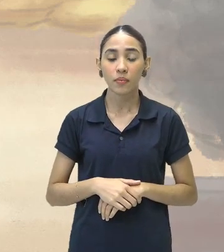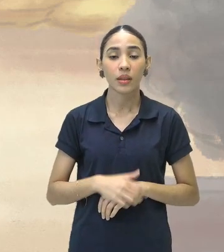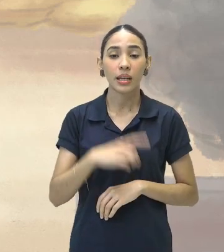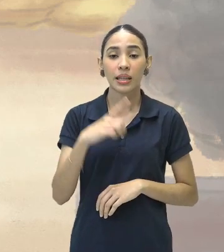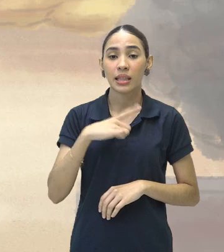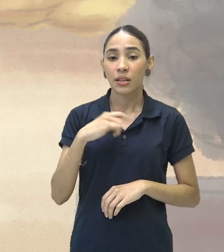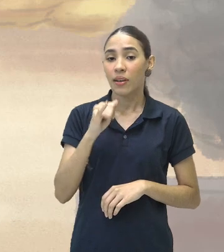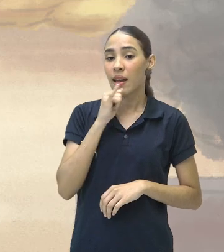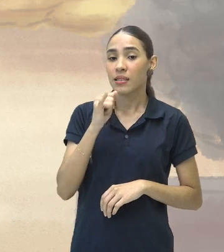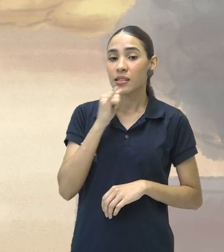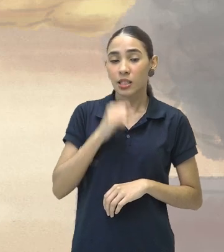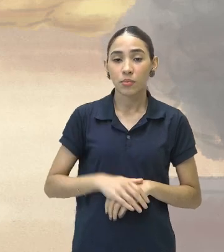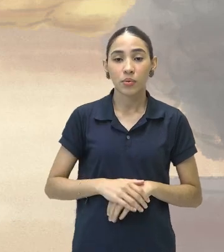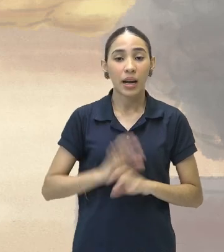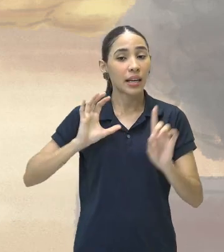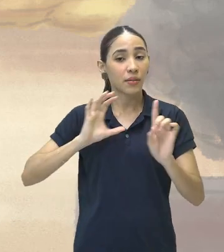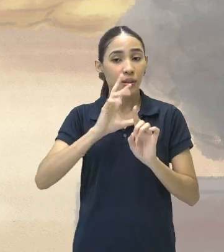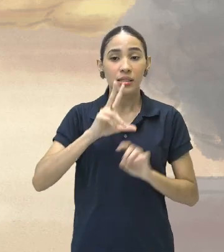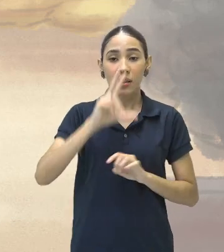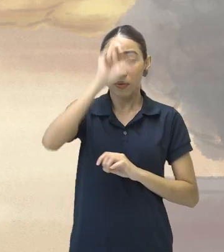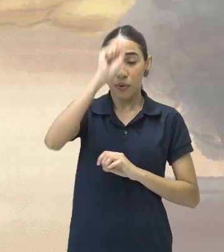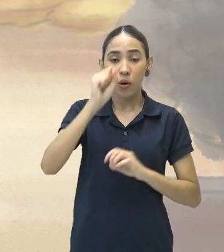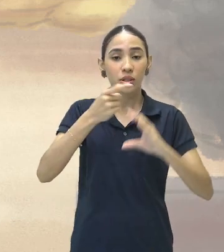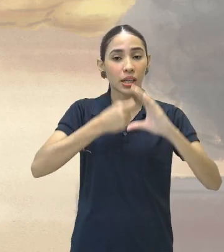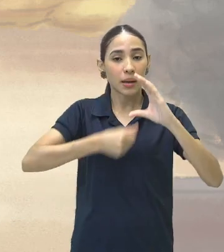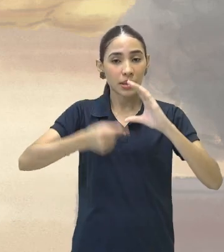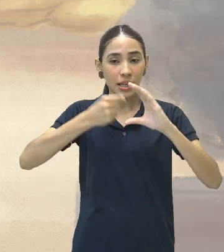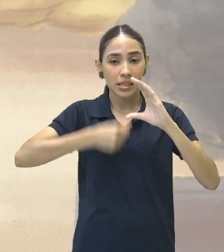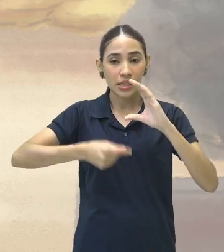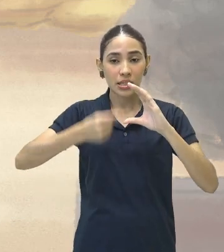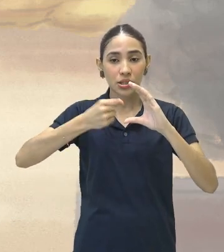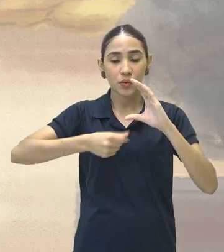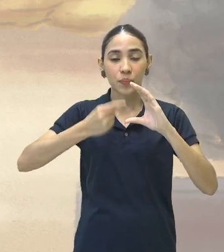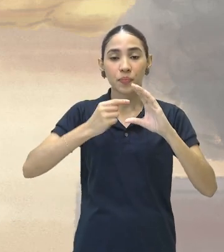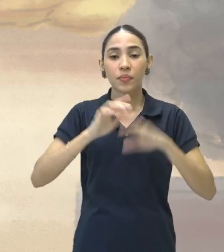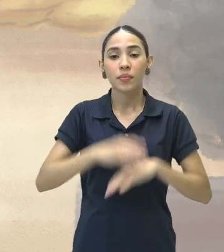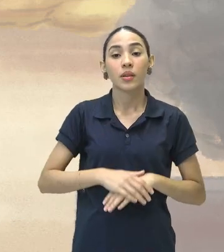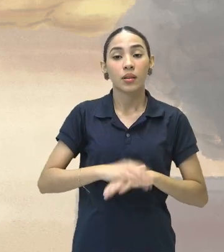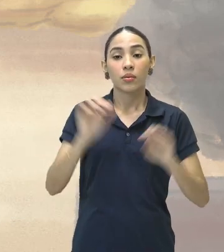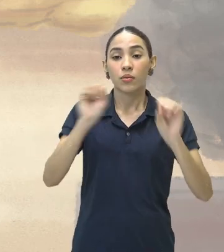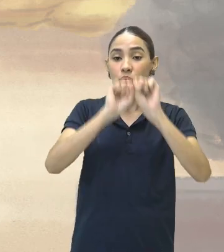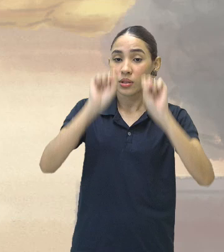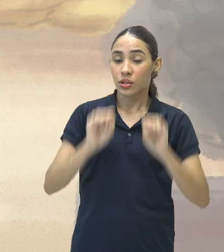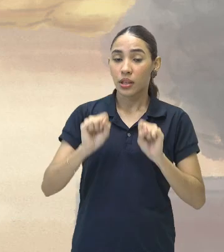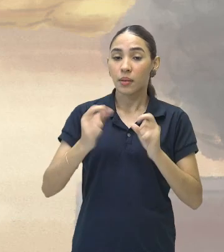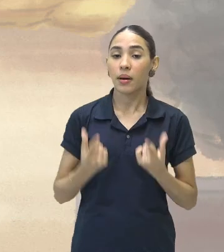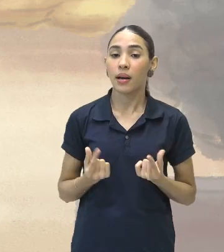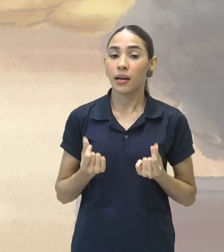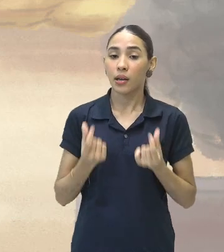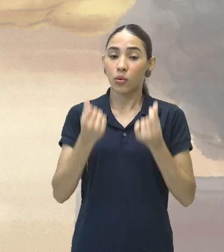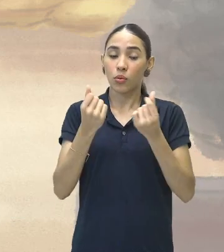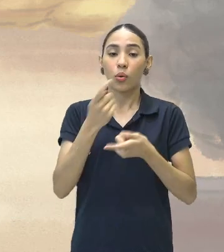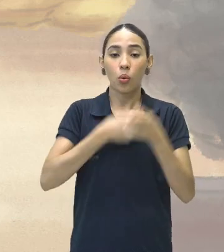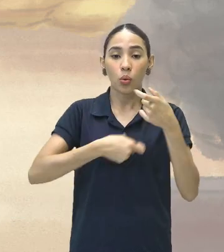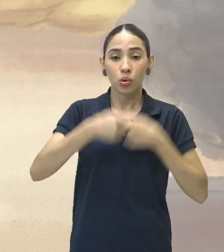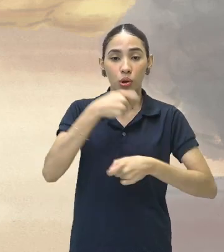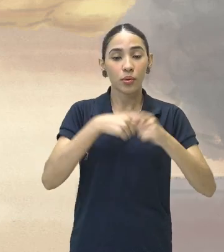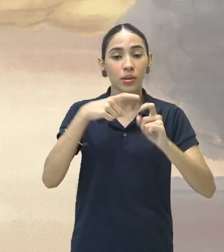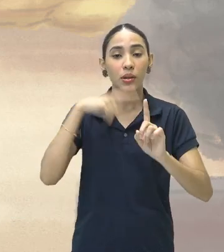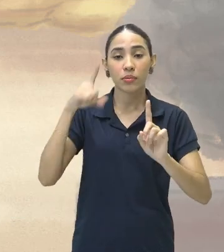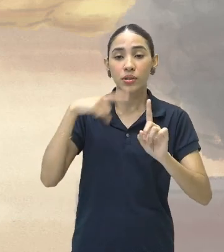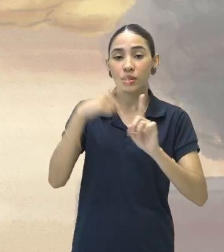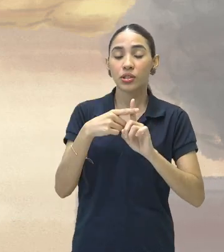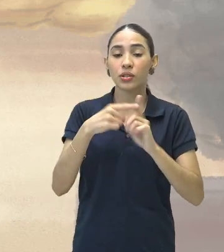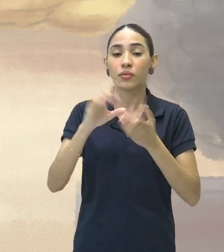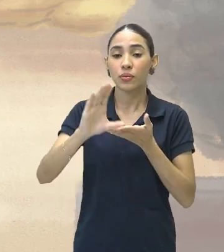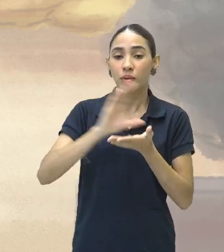Houve o fortalecimento do capitalismo, o capitalismo como um sistema econômico que visa o lucro,